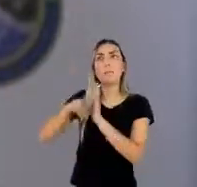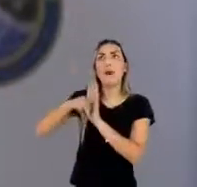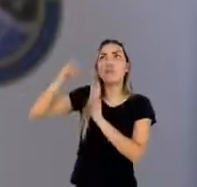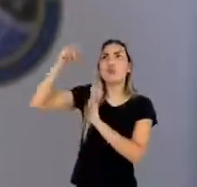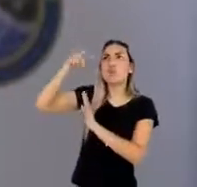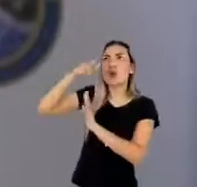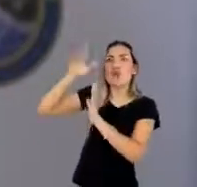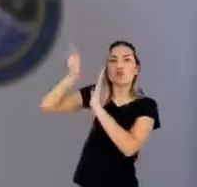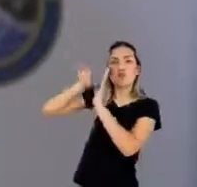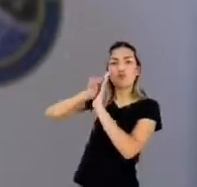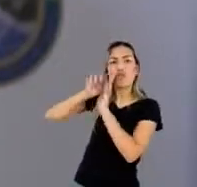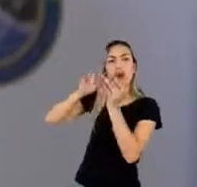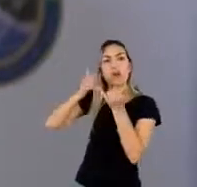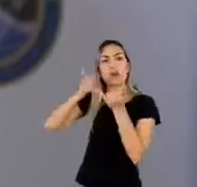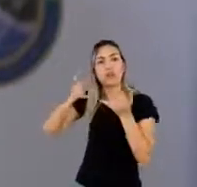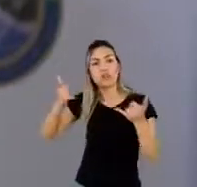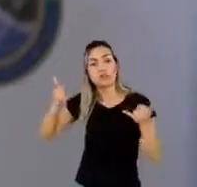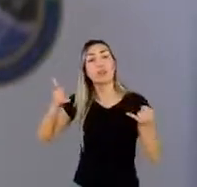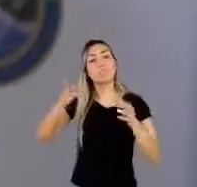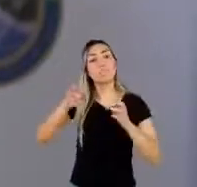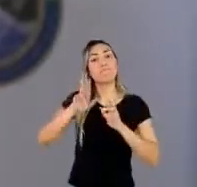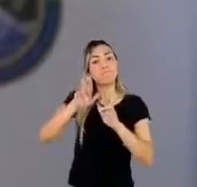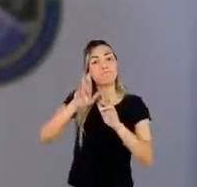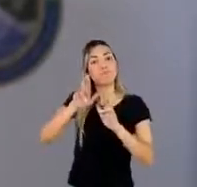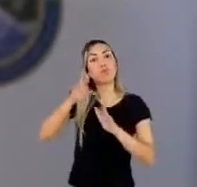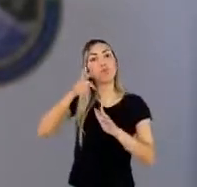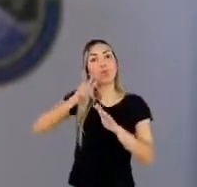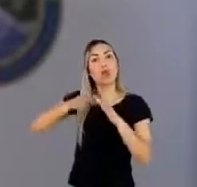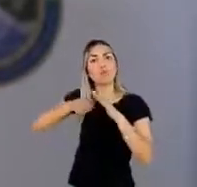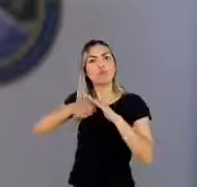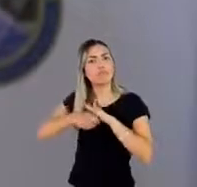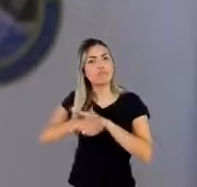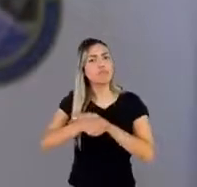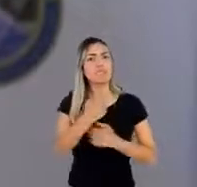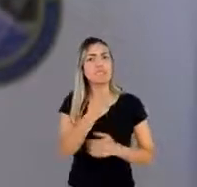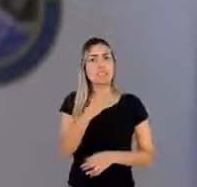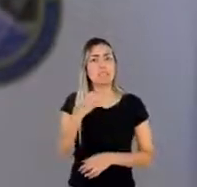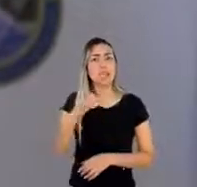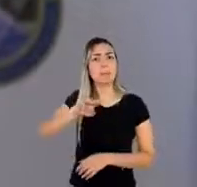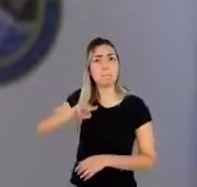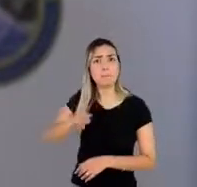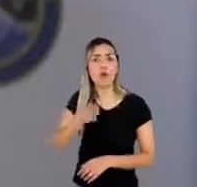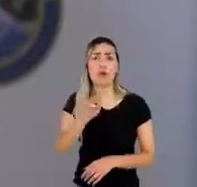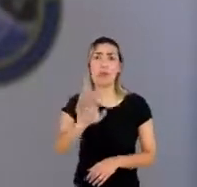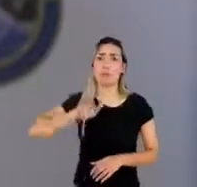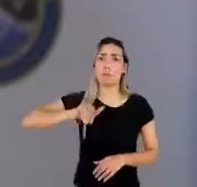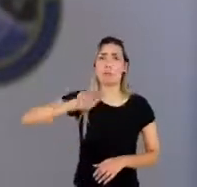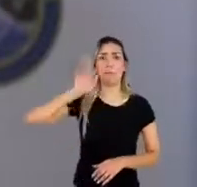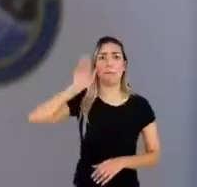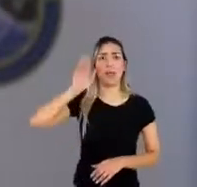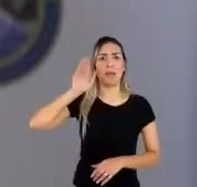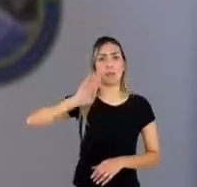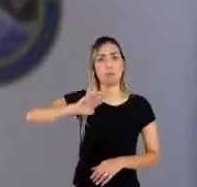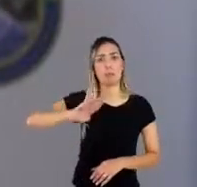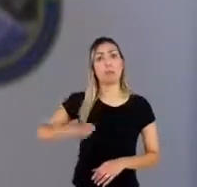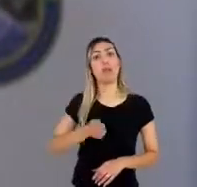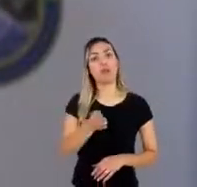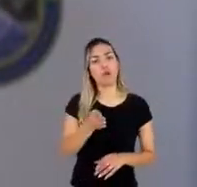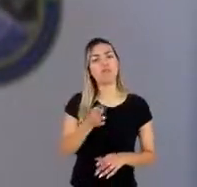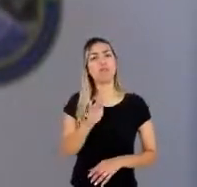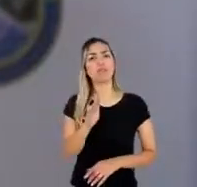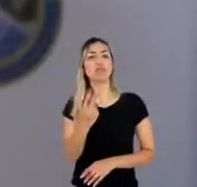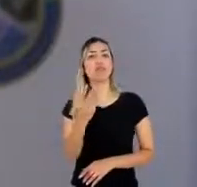esperados investimentos de mais de 100 bilhões de reais representando 28 por cento